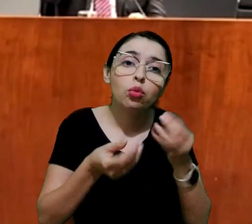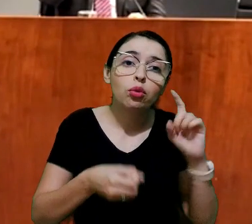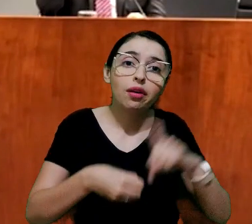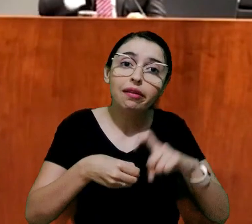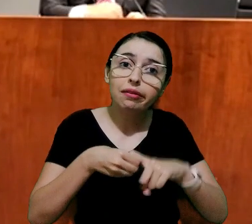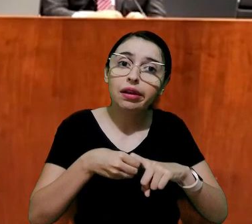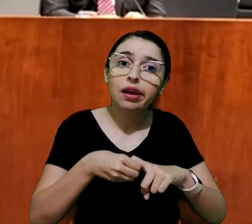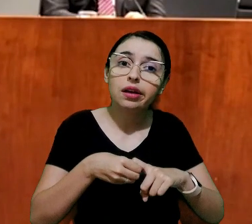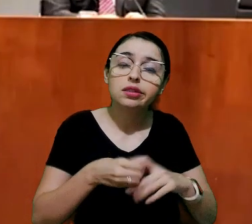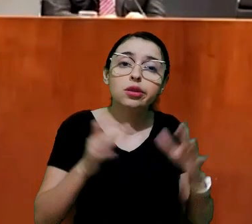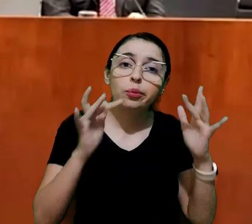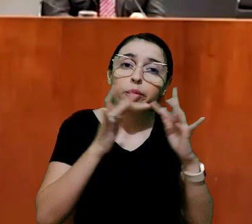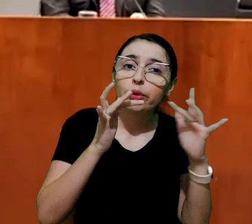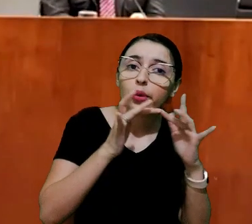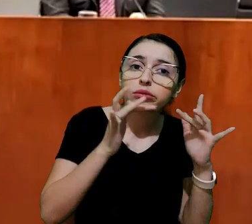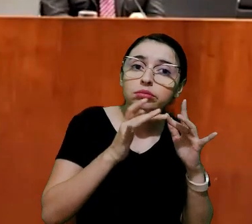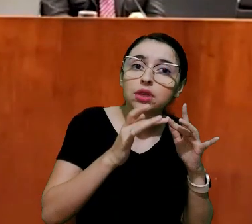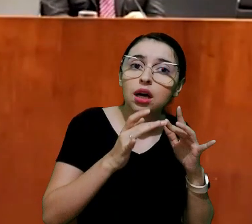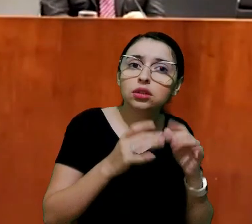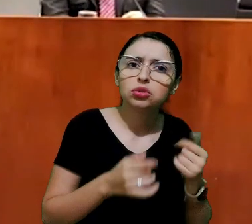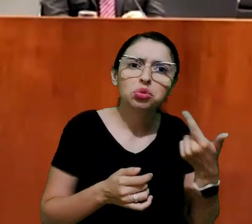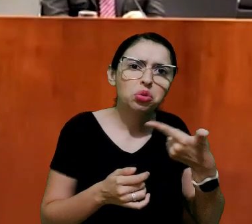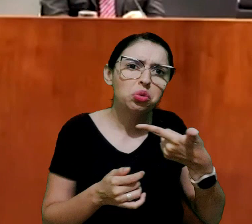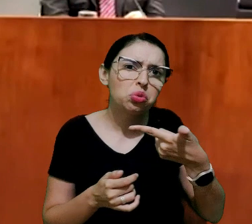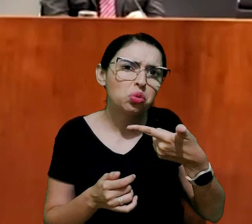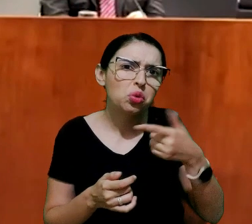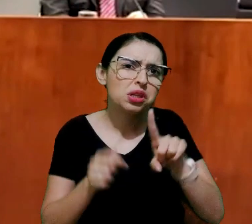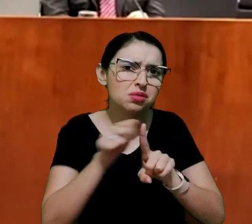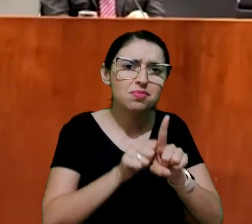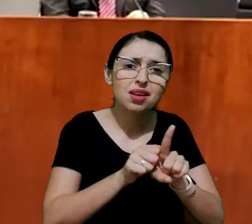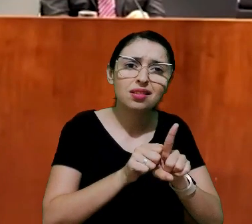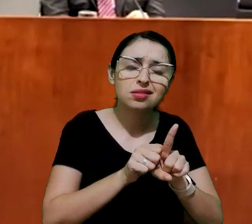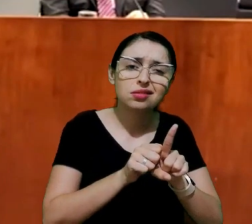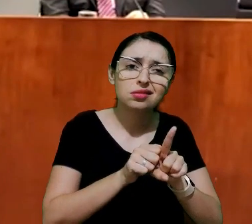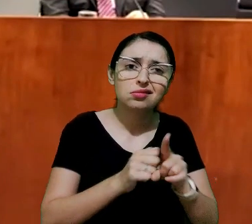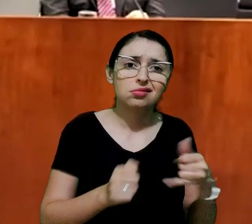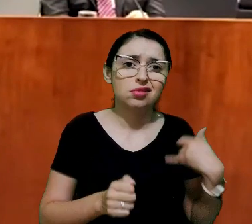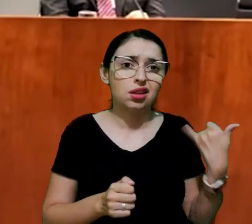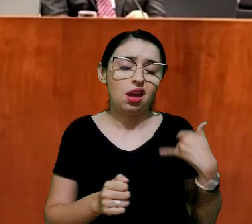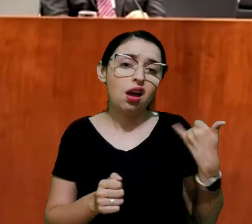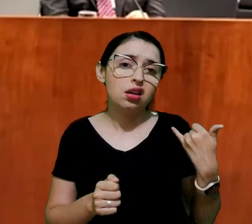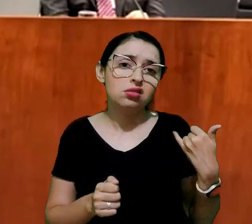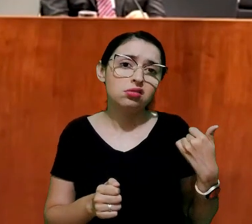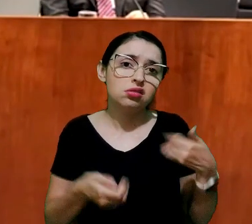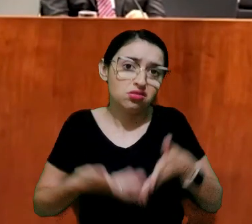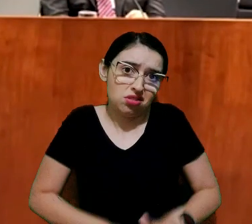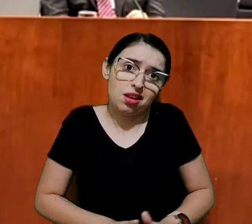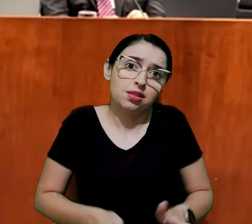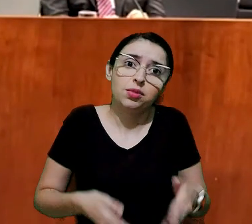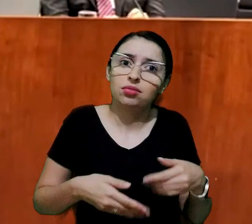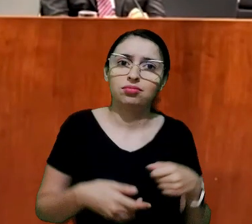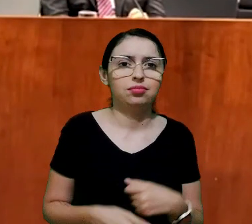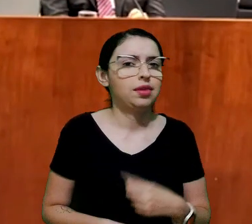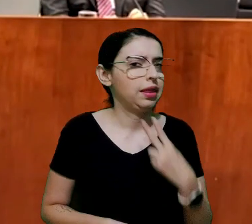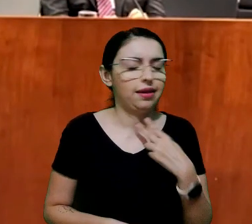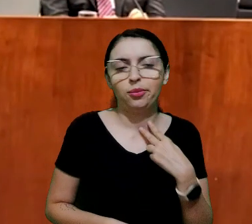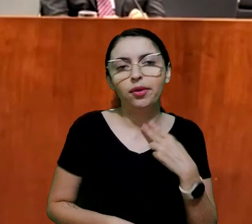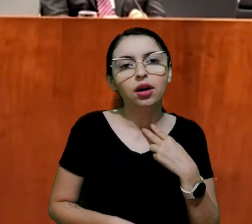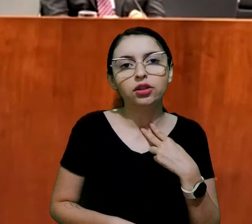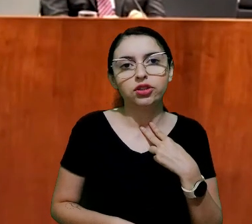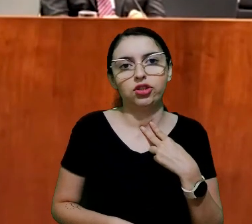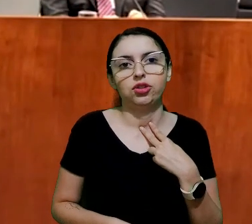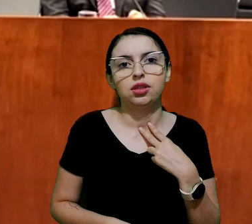por afetividade com 2 meses de idade, de nascimento? Não é possível isso. Ou é um fato que